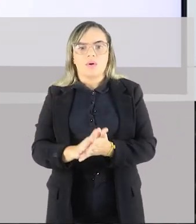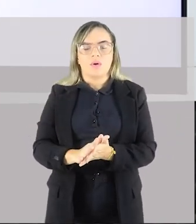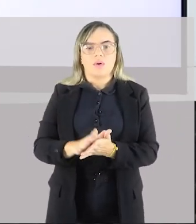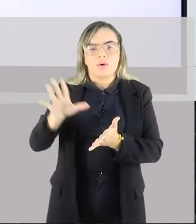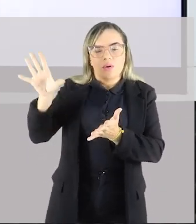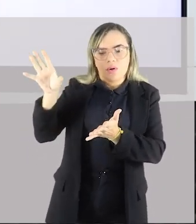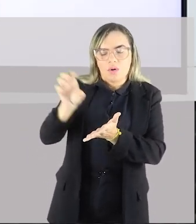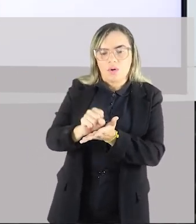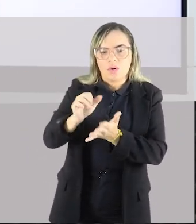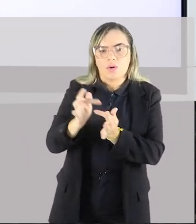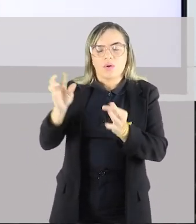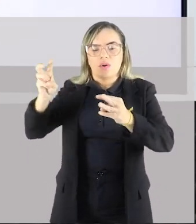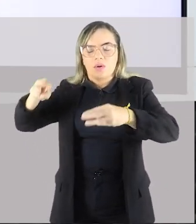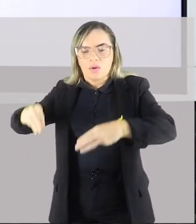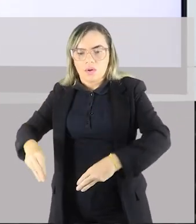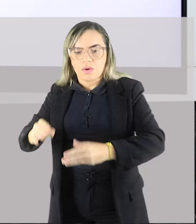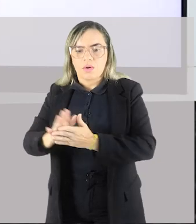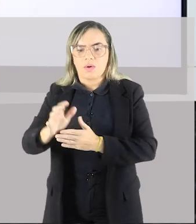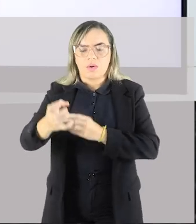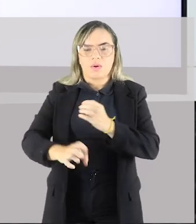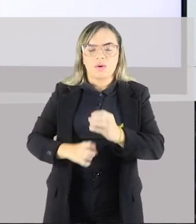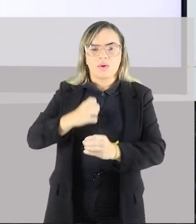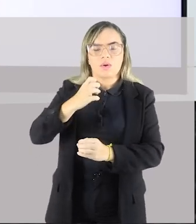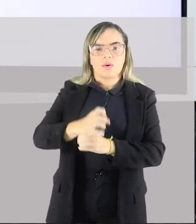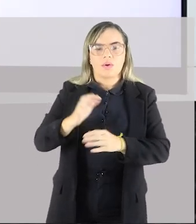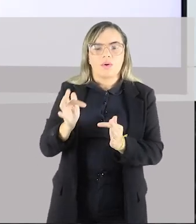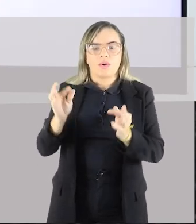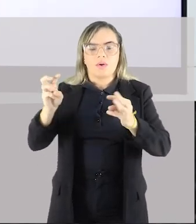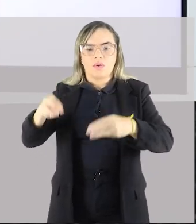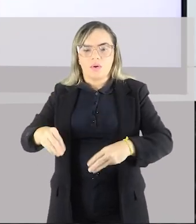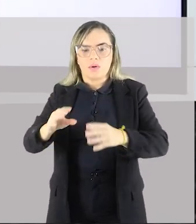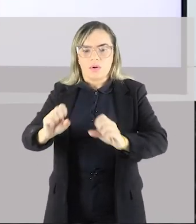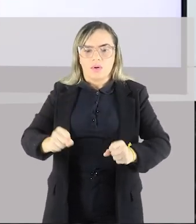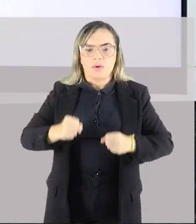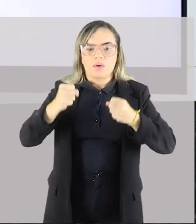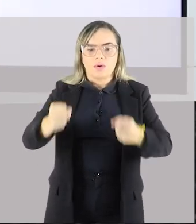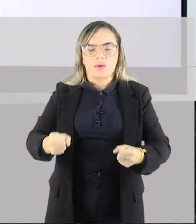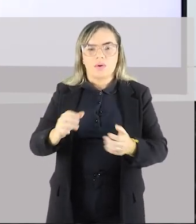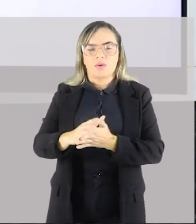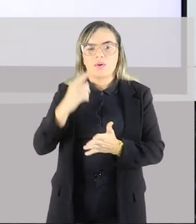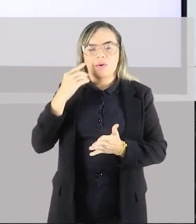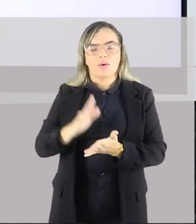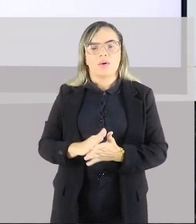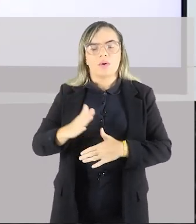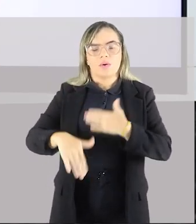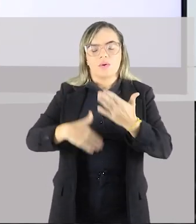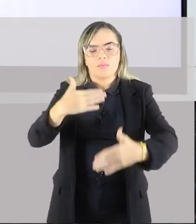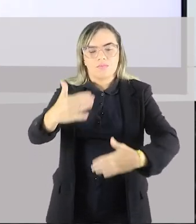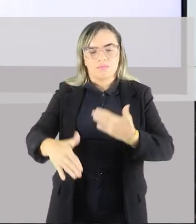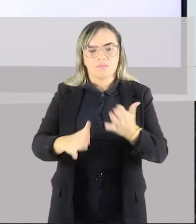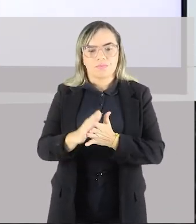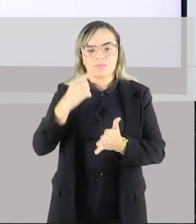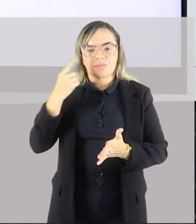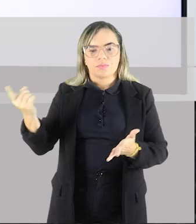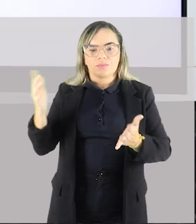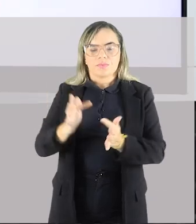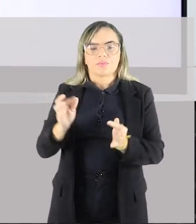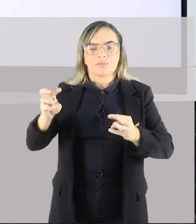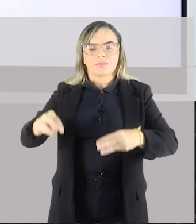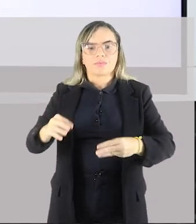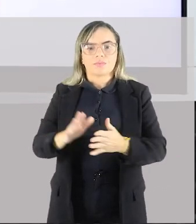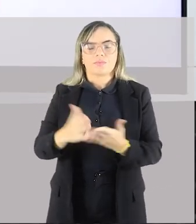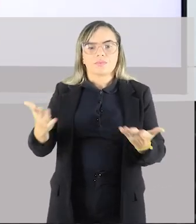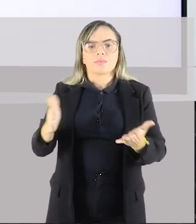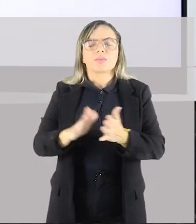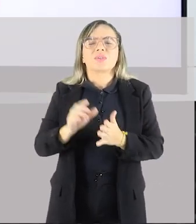aceptor, né, final de elétrons. Ele é o último que pode receber elétrons durante todo esse processo. Quem podia